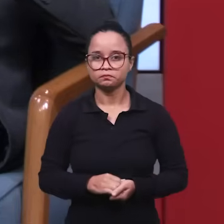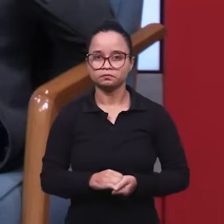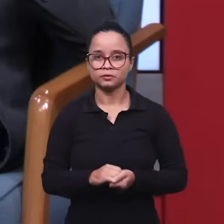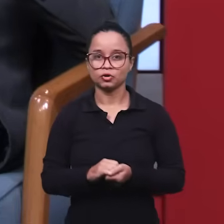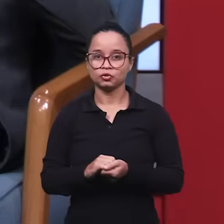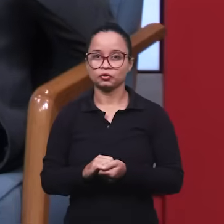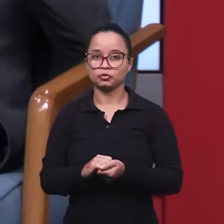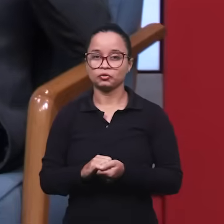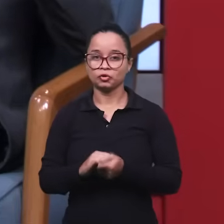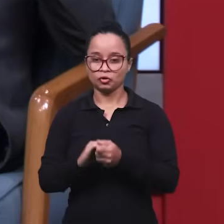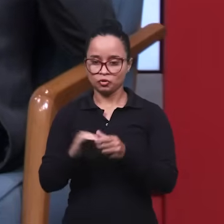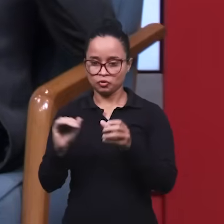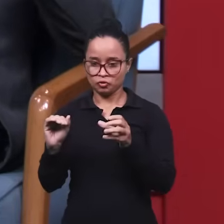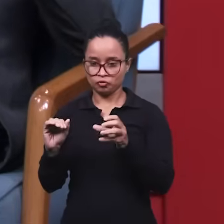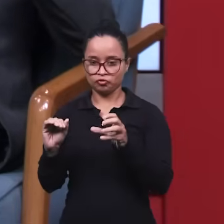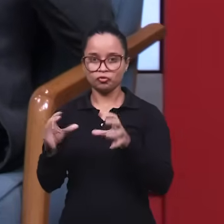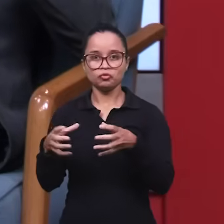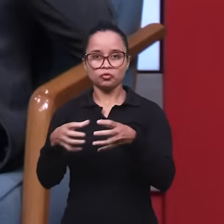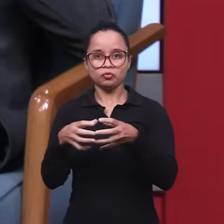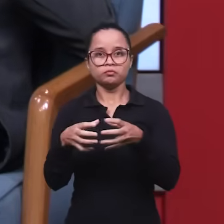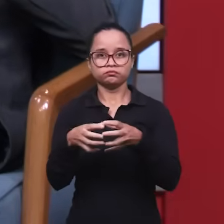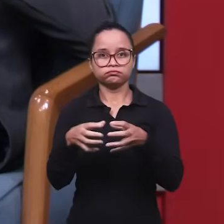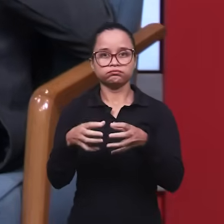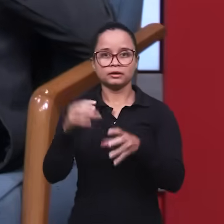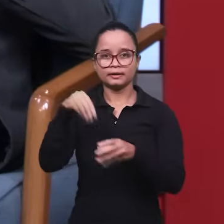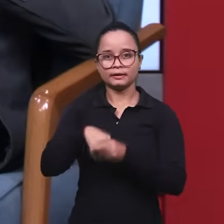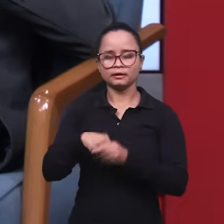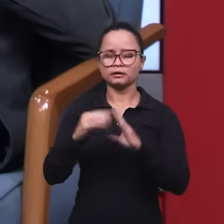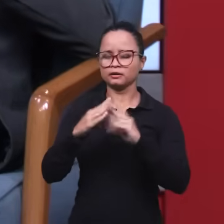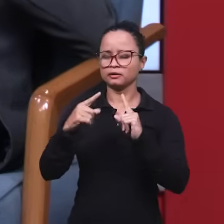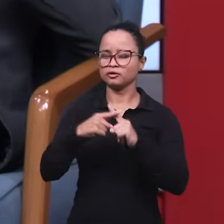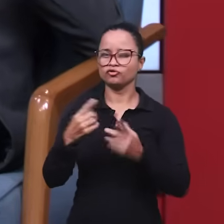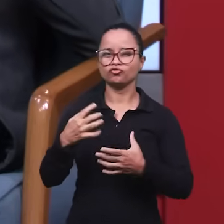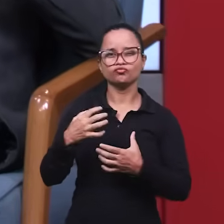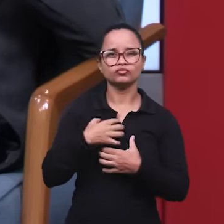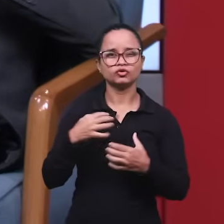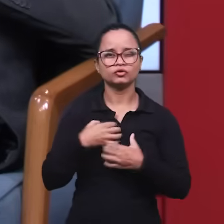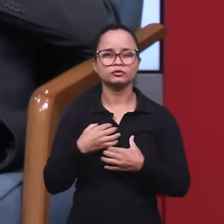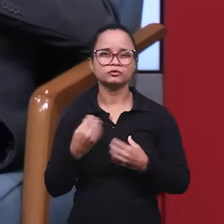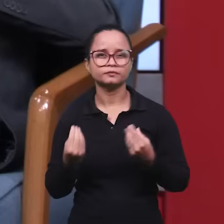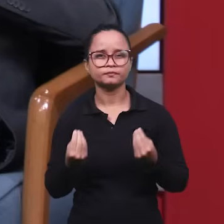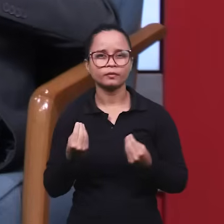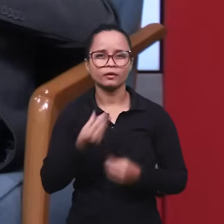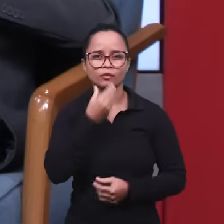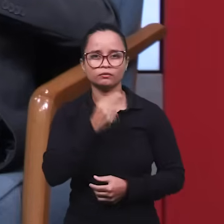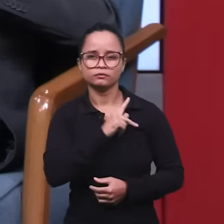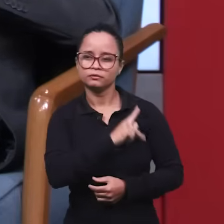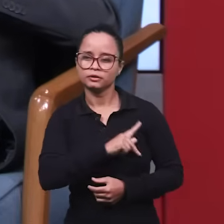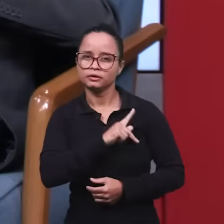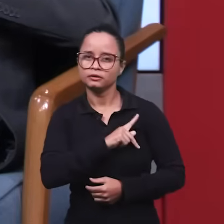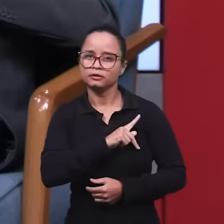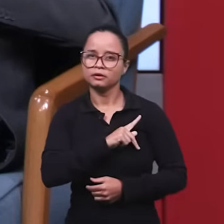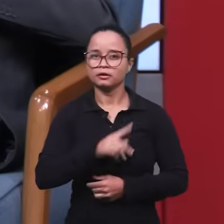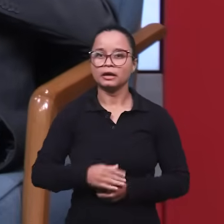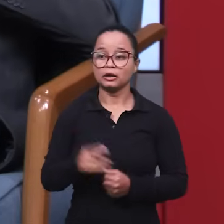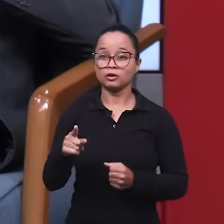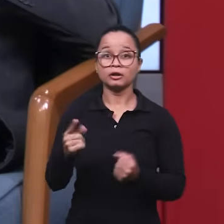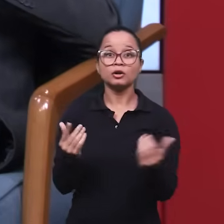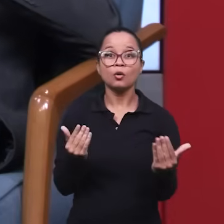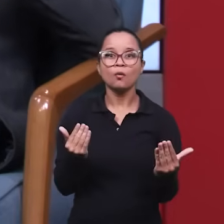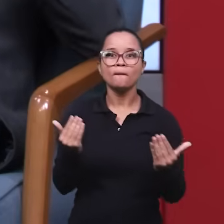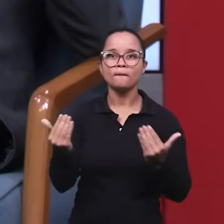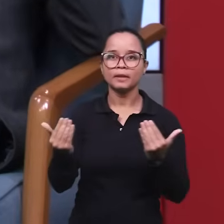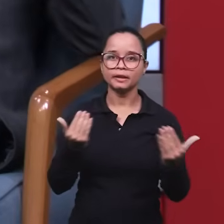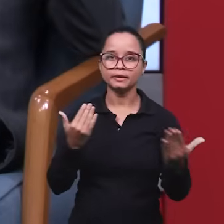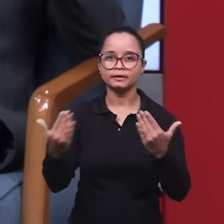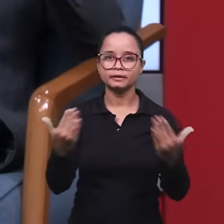operação conjunta dentro da igreja, de forma tal que o apóstolo Paulo chega